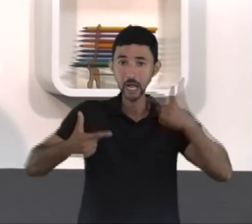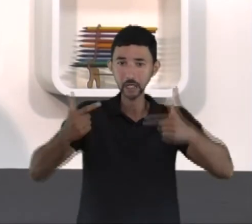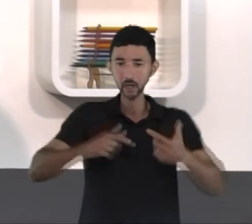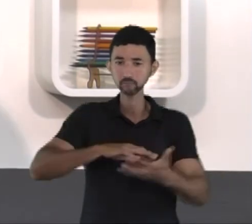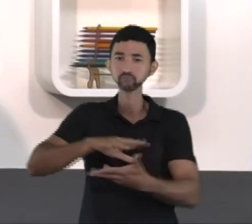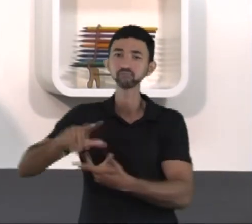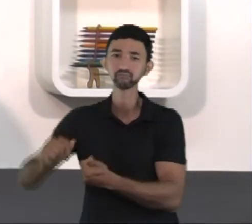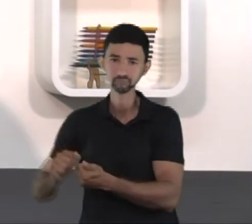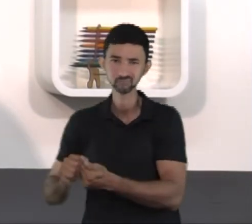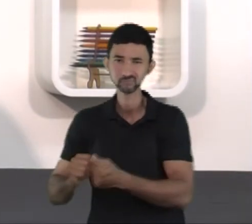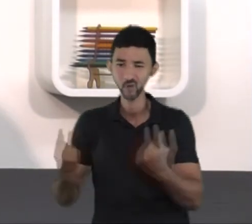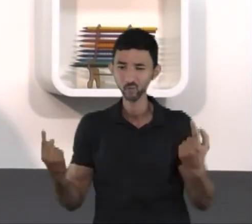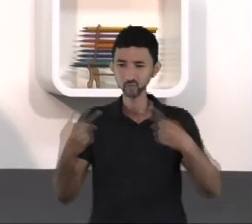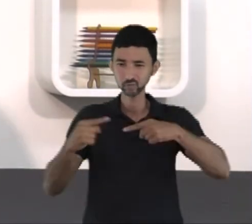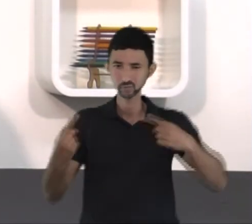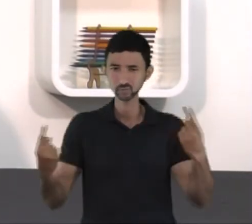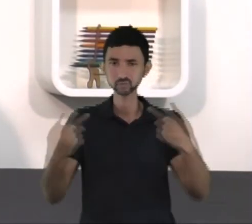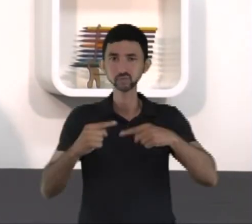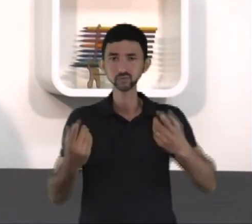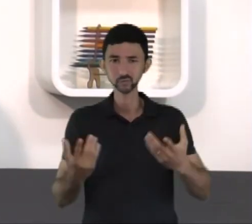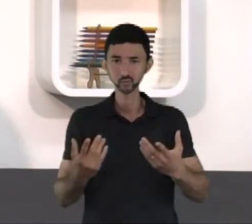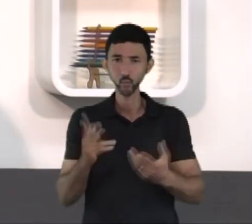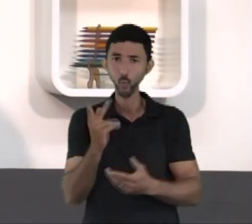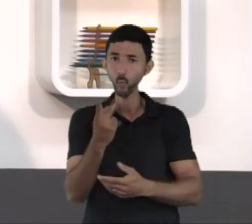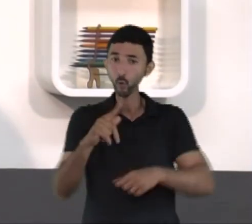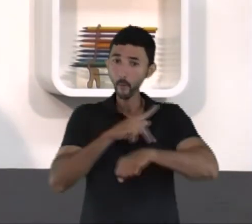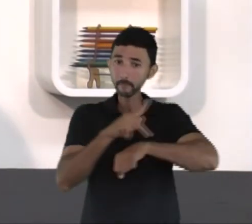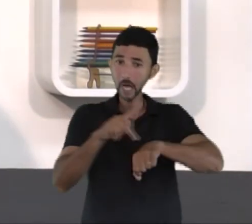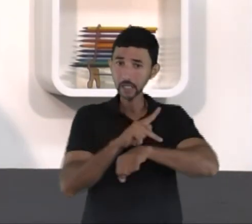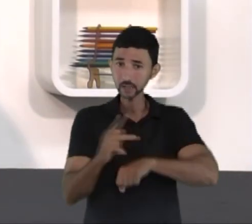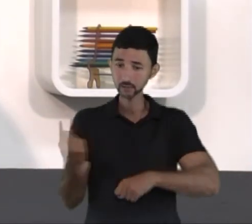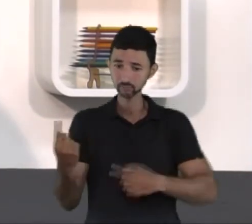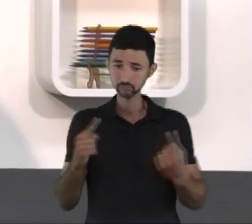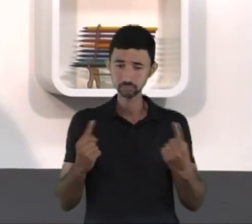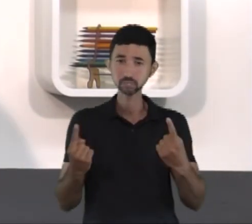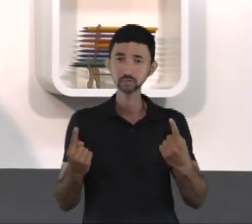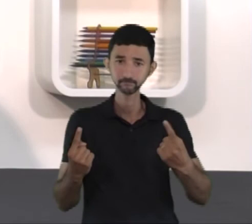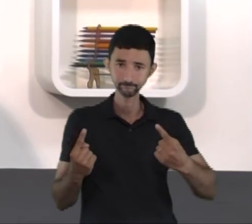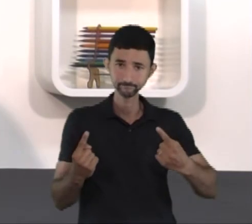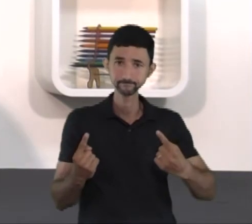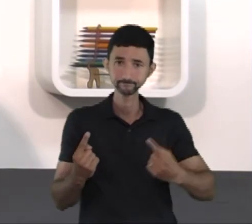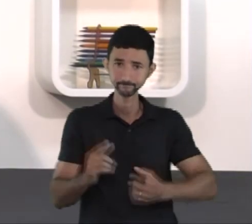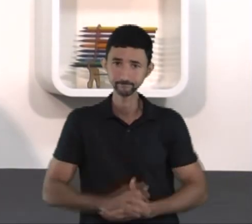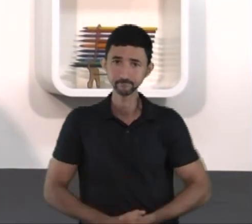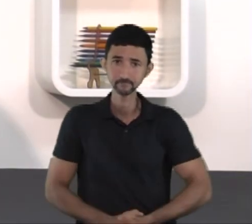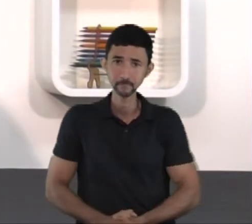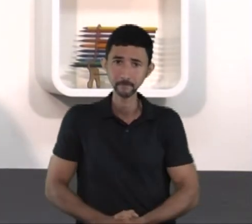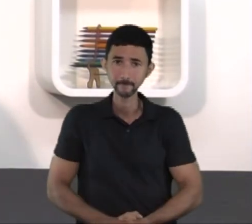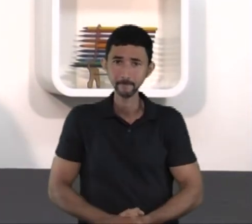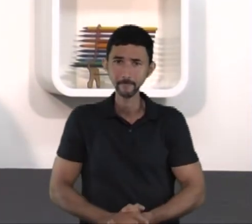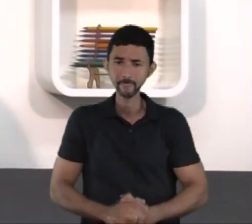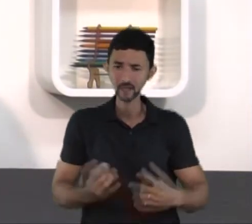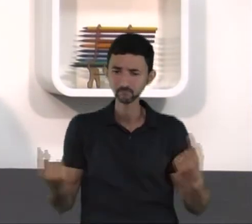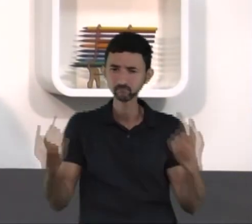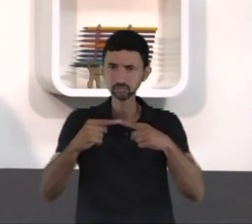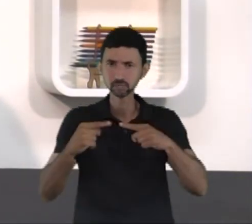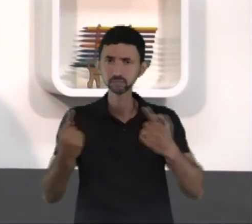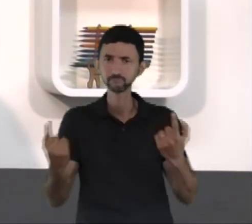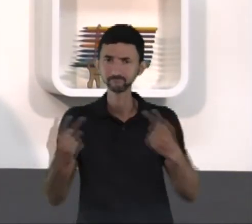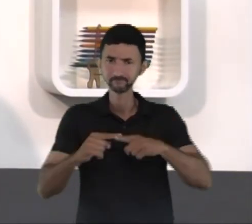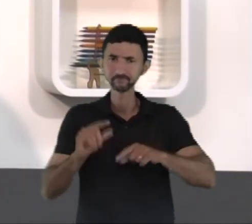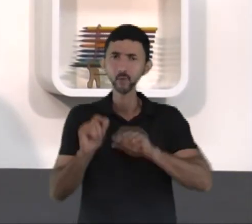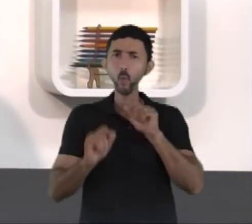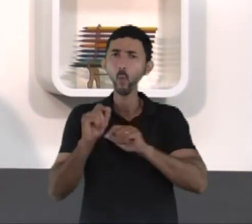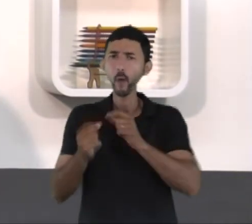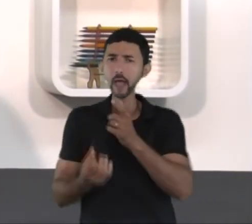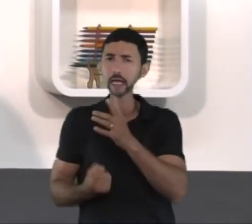né? Existia uma rivalidade muito grande entre essas duas superpotências, tá? E essa rivalidade gerou